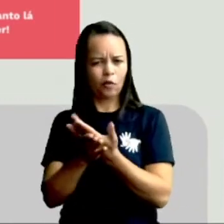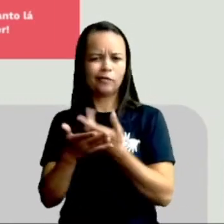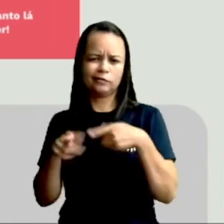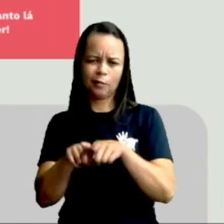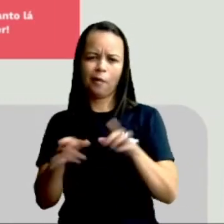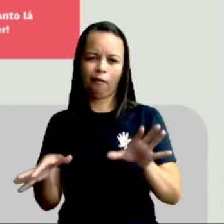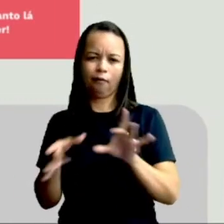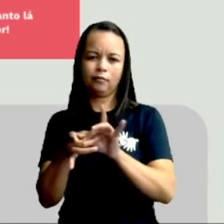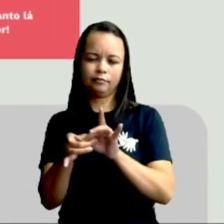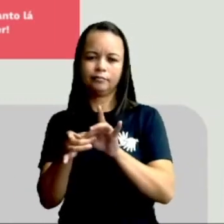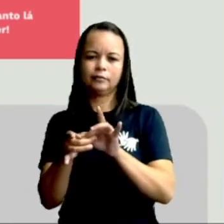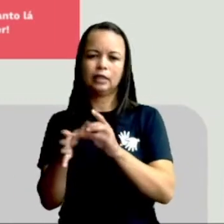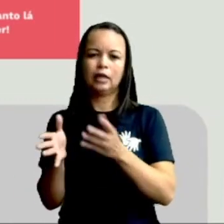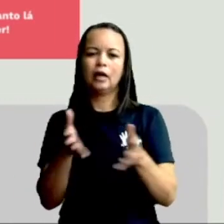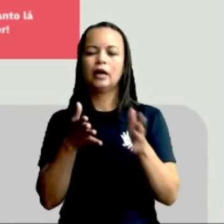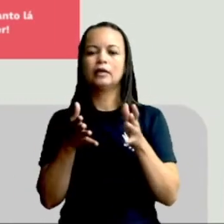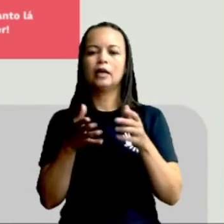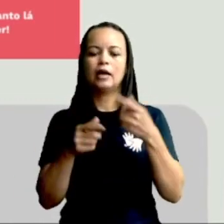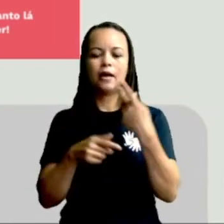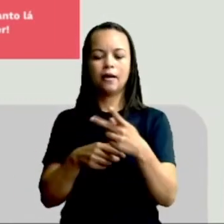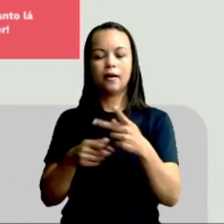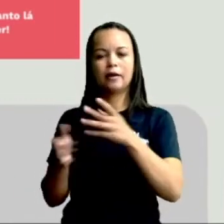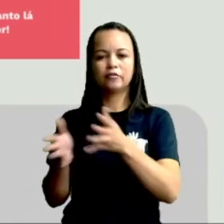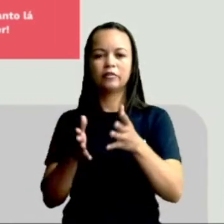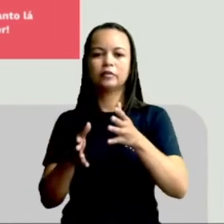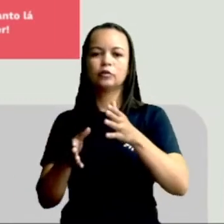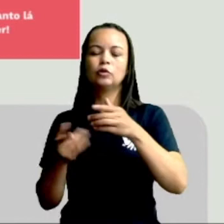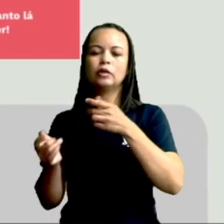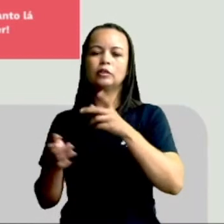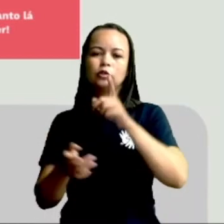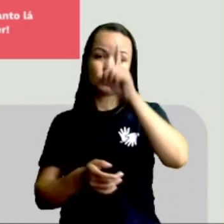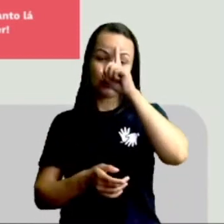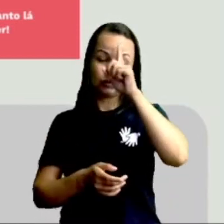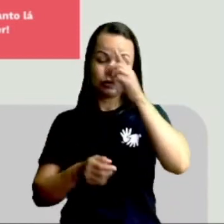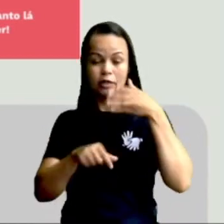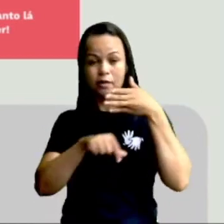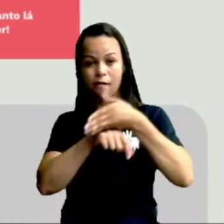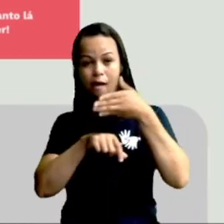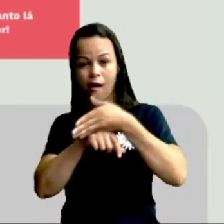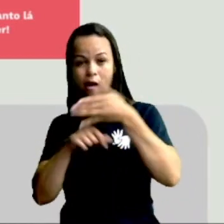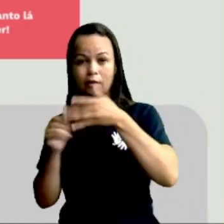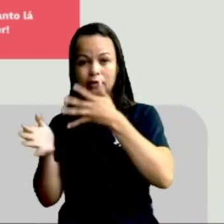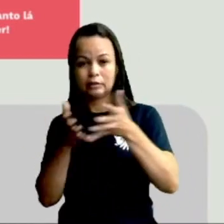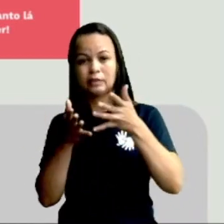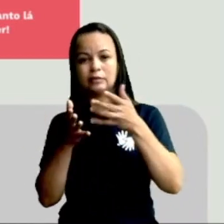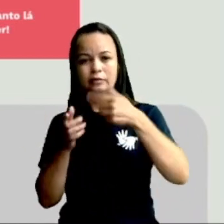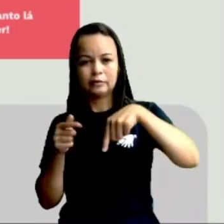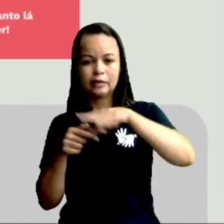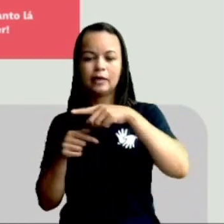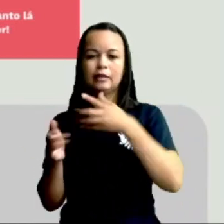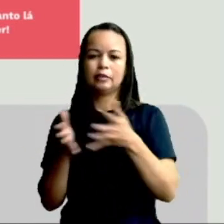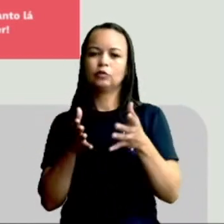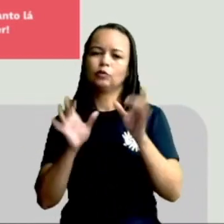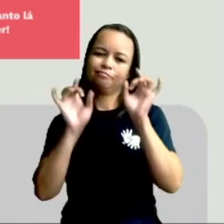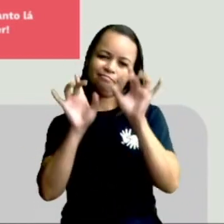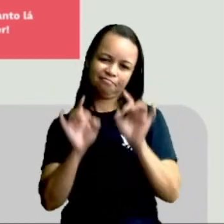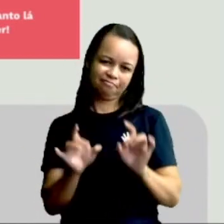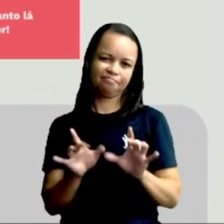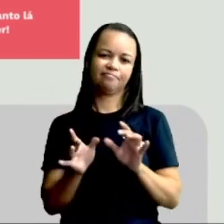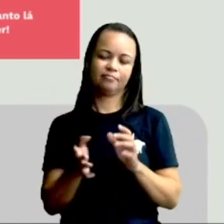delas. É lá que passamos grande parte dos nossos dias e muita coisa se passa nesse sítio tão